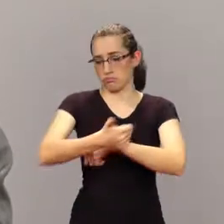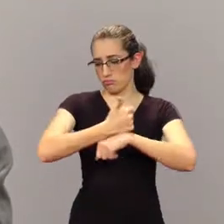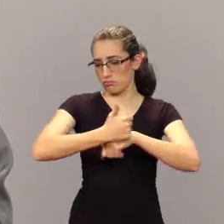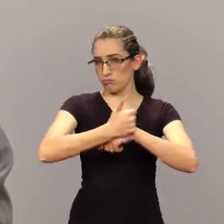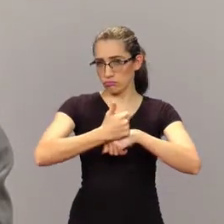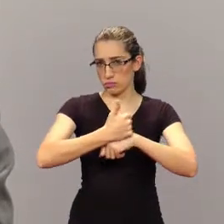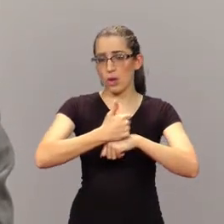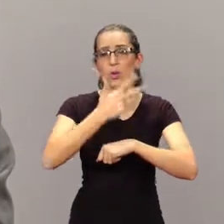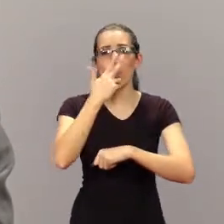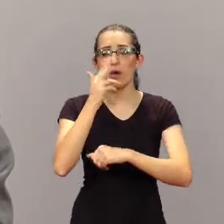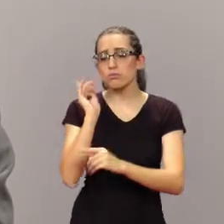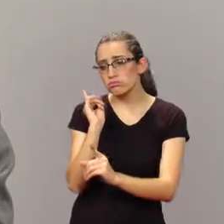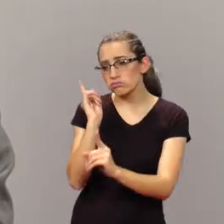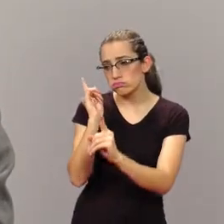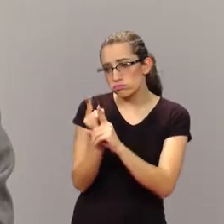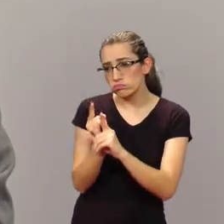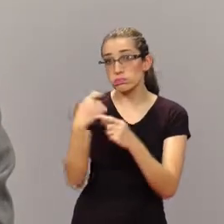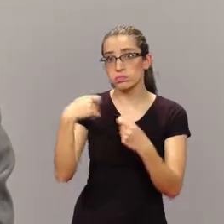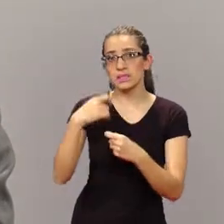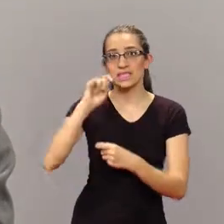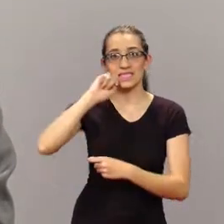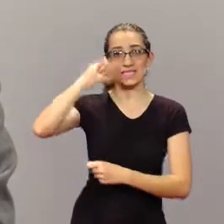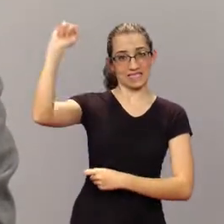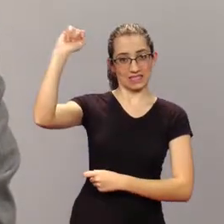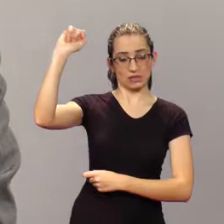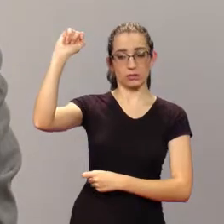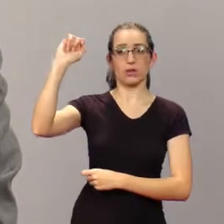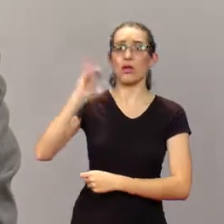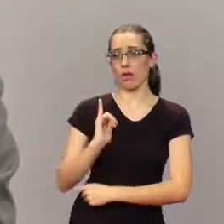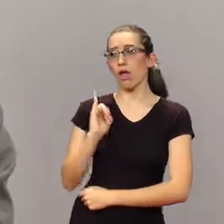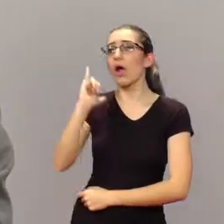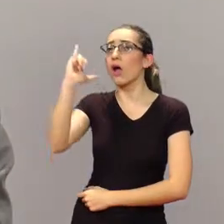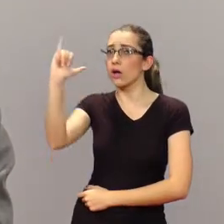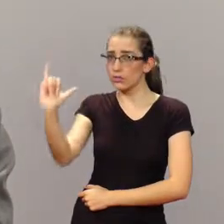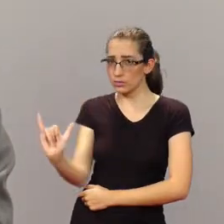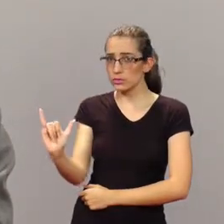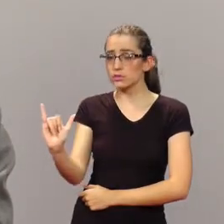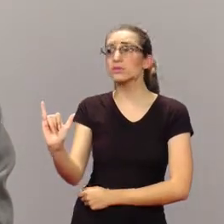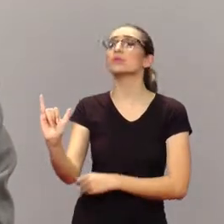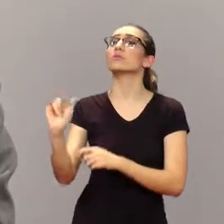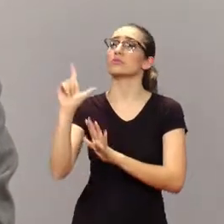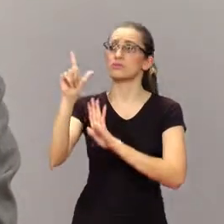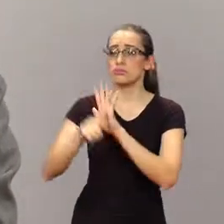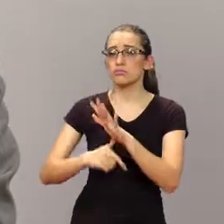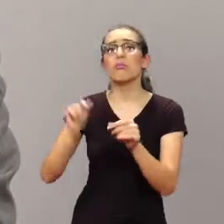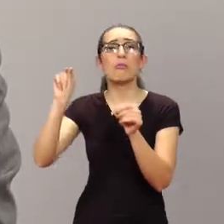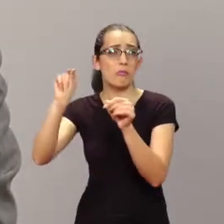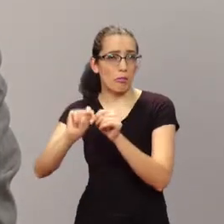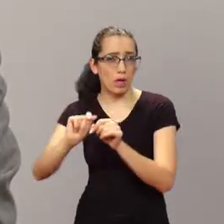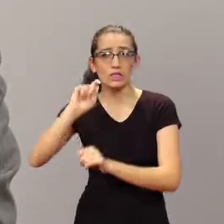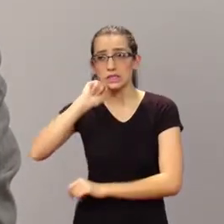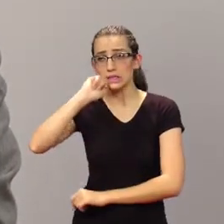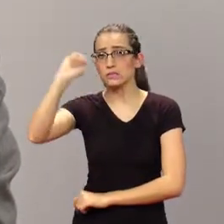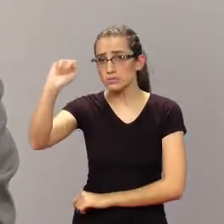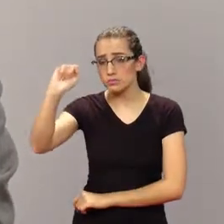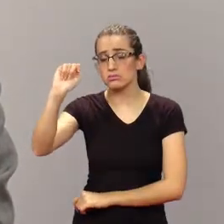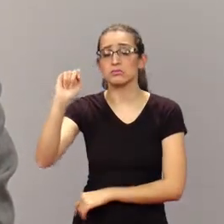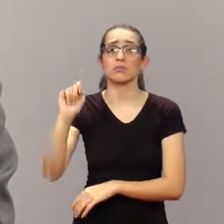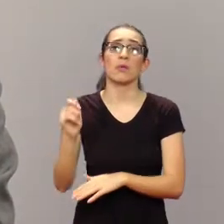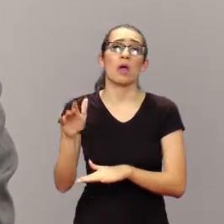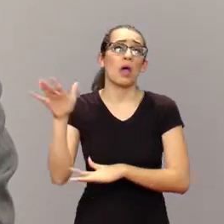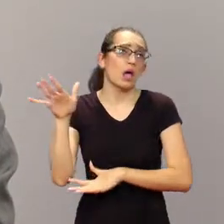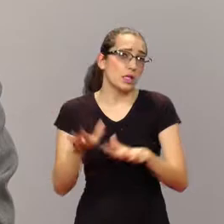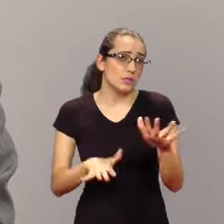o profissional, quando identifica que um dente precisa ser extraído, ele indica a sua extração, realiza a sua extração,